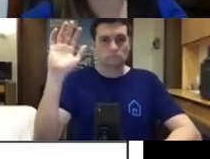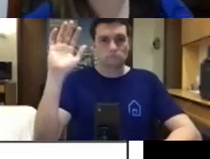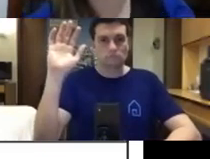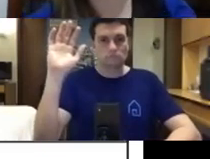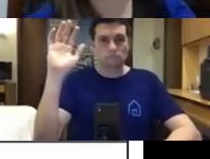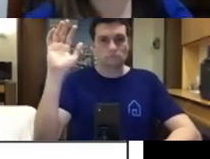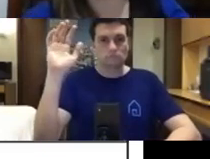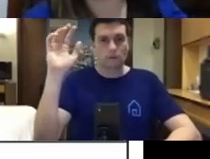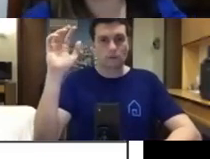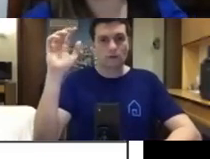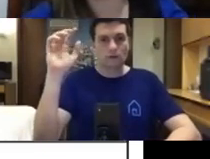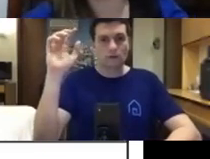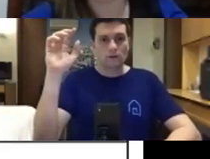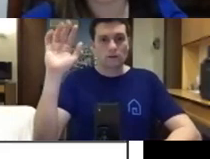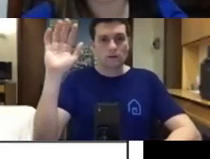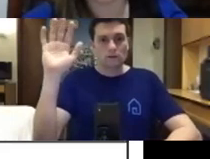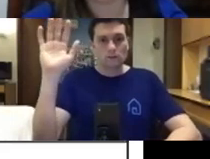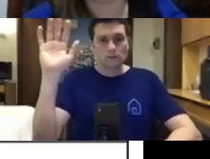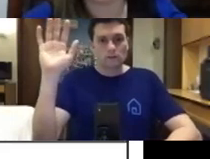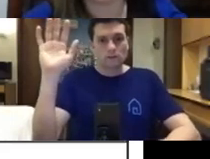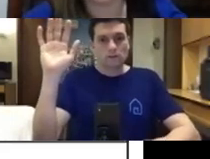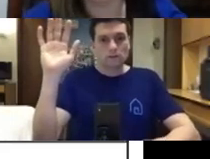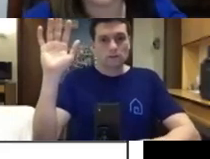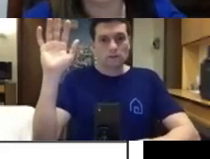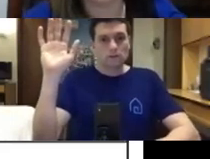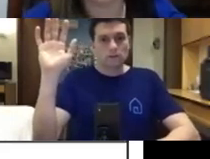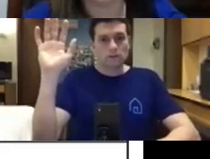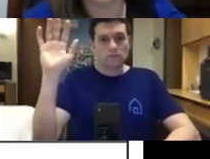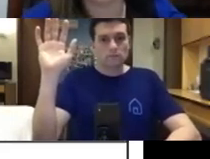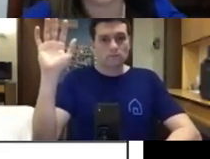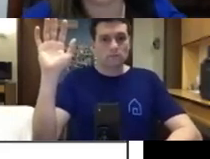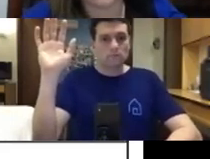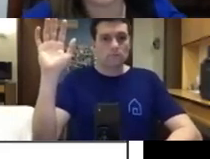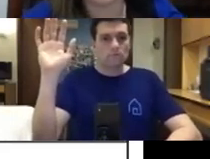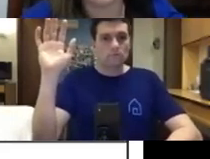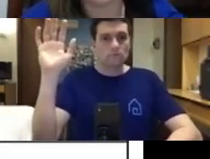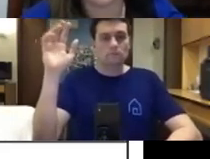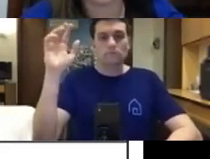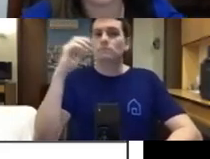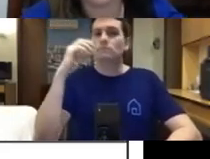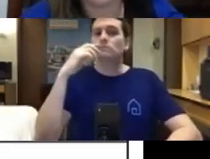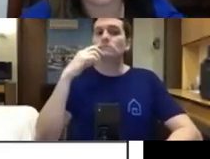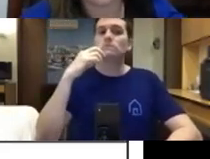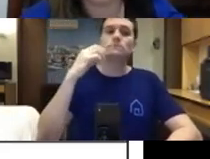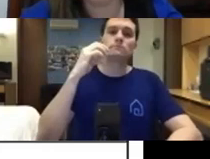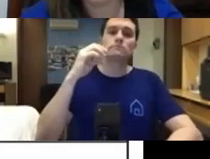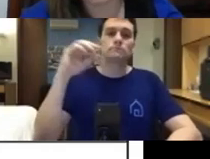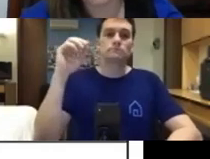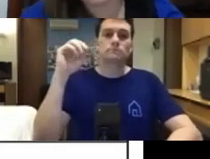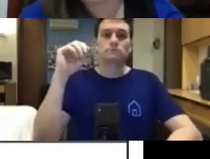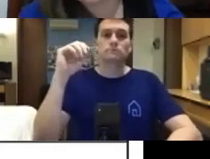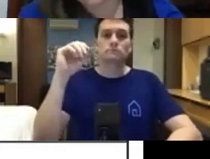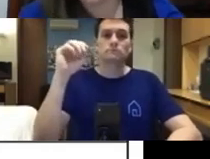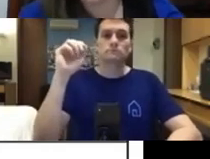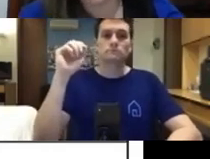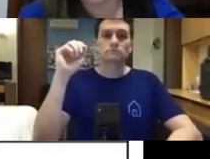né, aproximadamente. Exatamente, exatamente. E é interessante também ressaltar que aqui a gente tem essas curvas, né? Uma coisa que